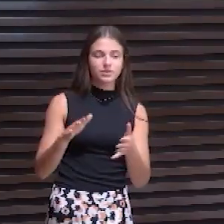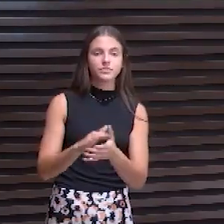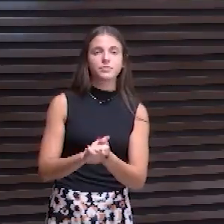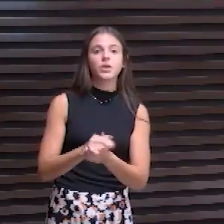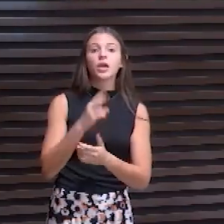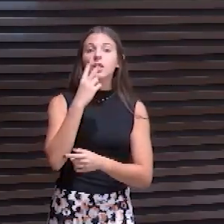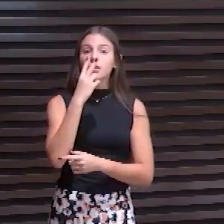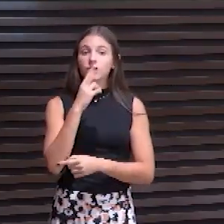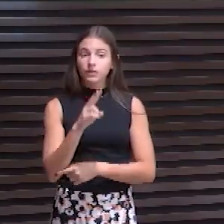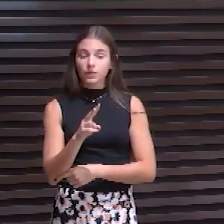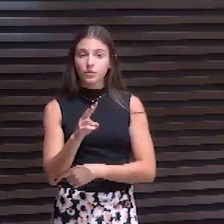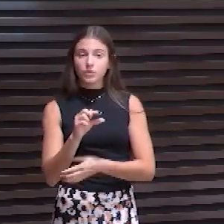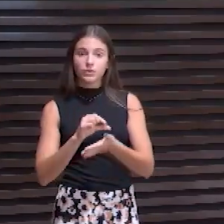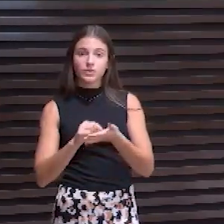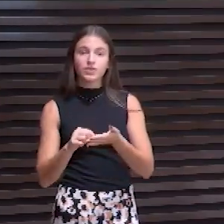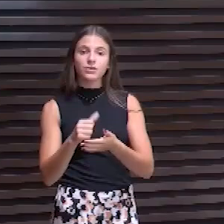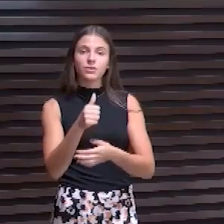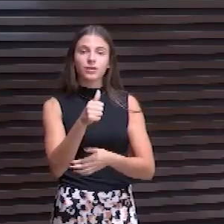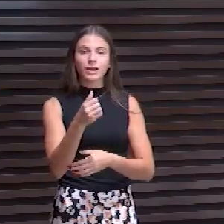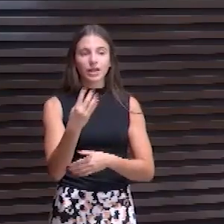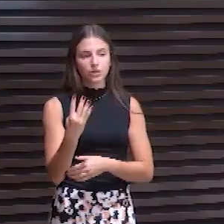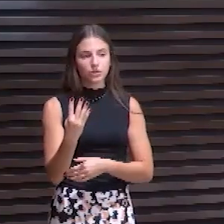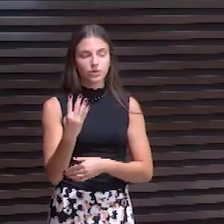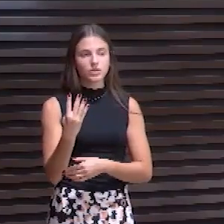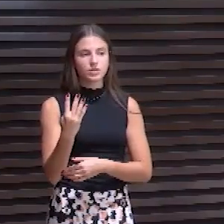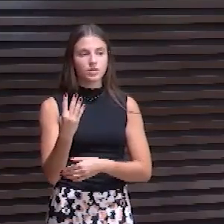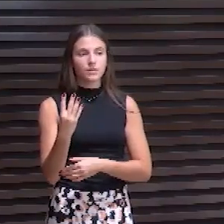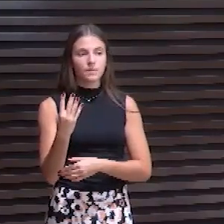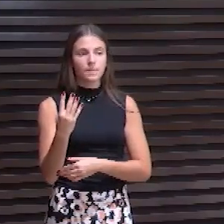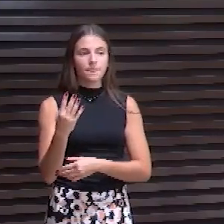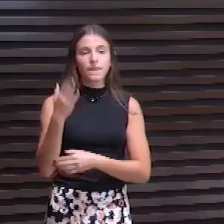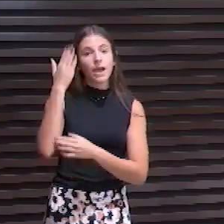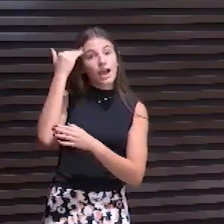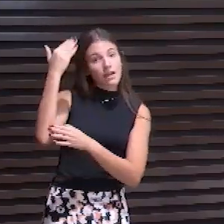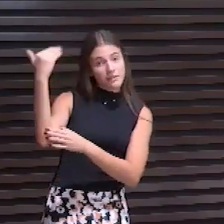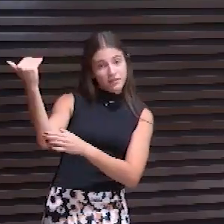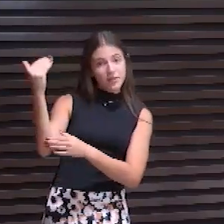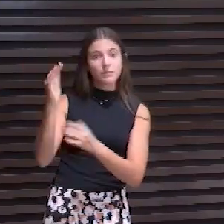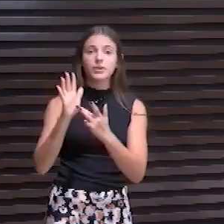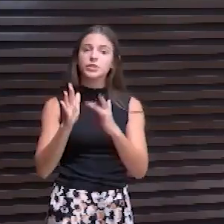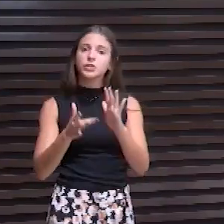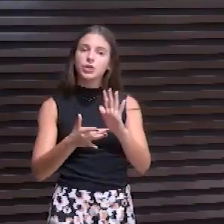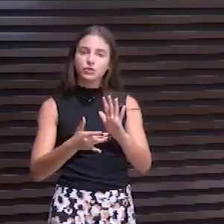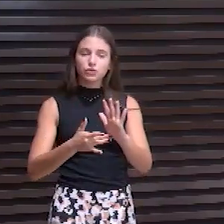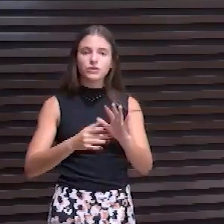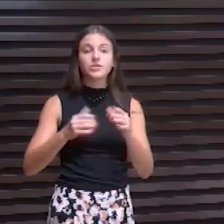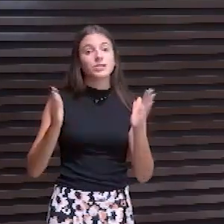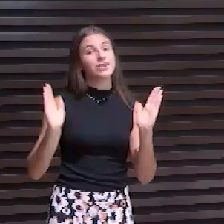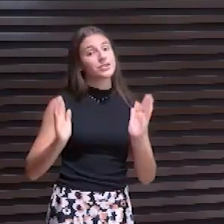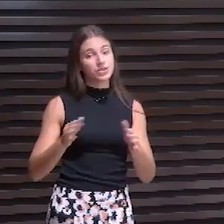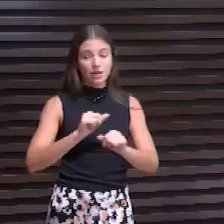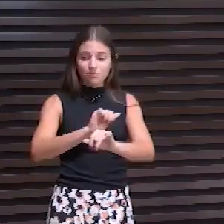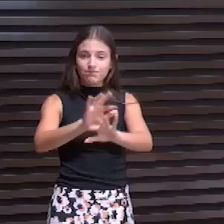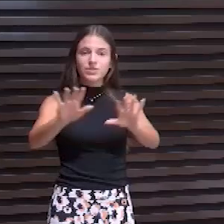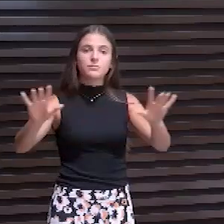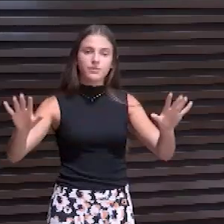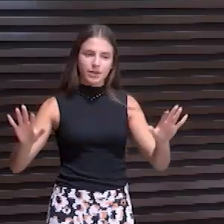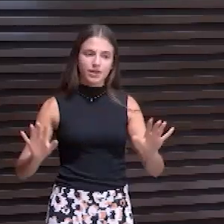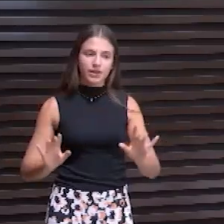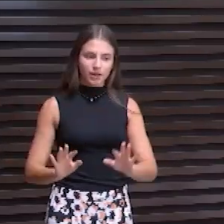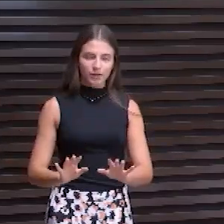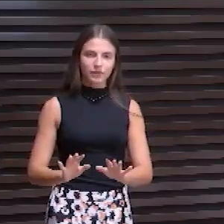versículo 14, um pouquinho acima do nosso texto, que a fama de Jesus já se espalhava por essa vizinhança, por